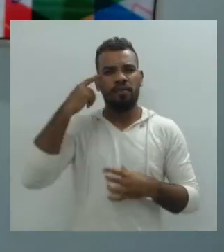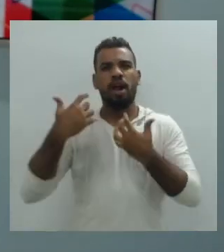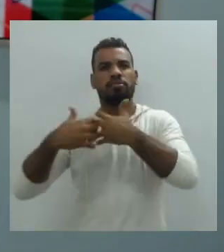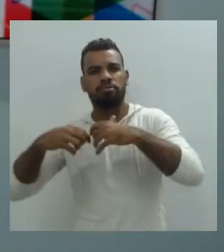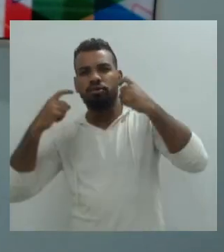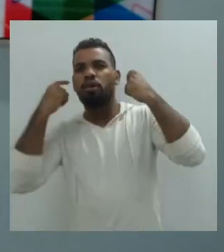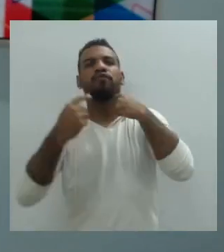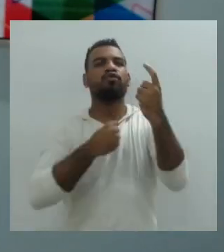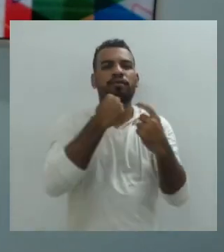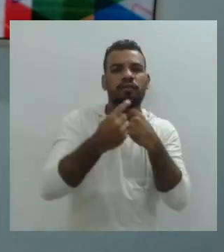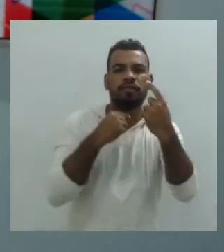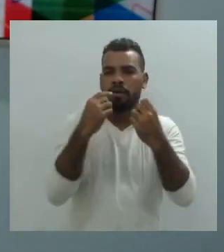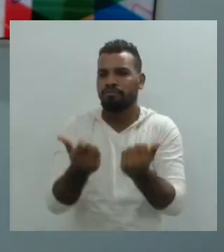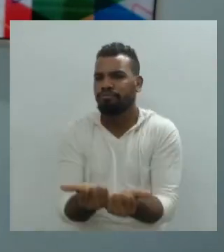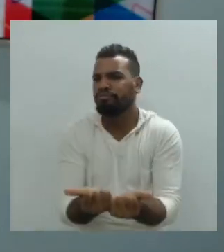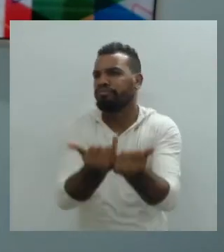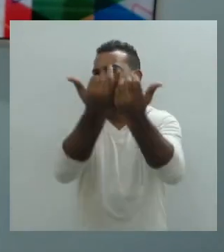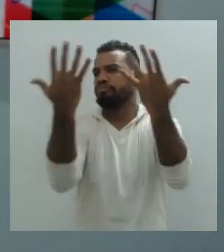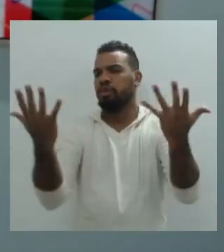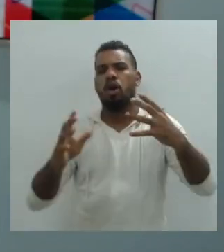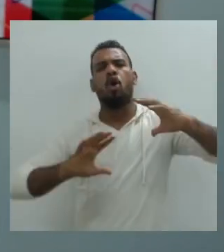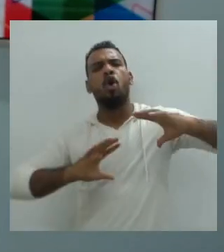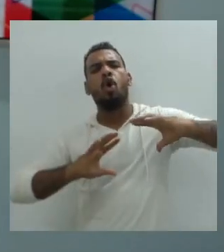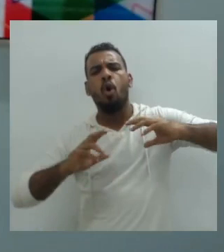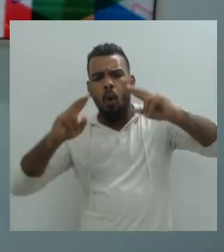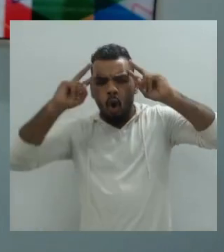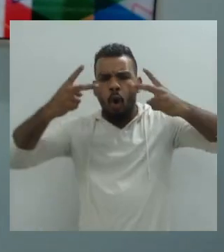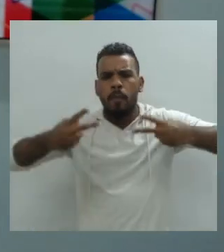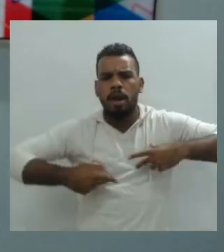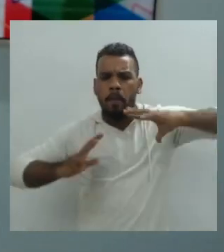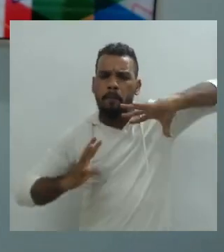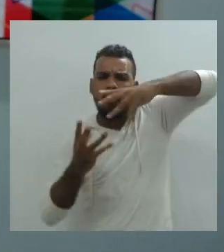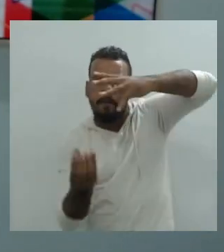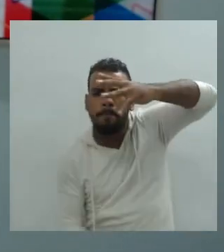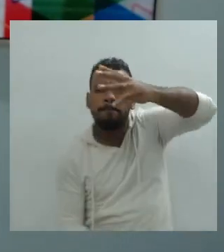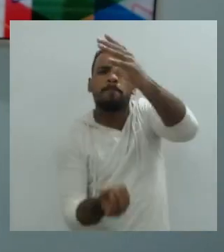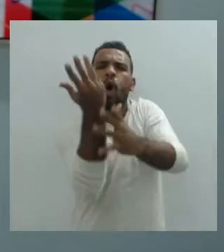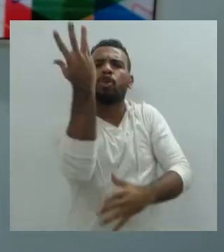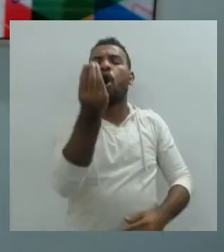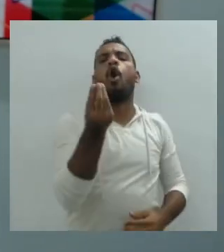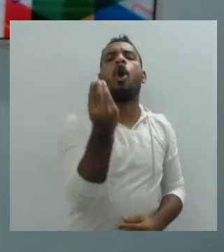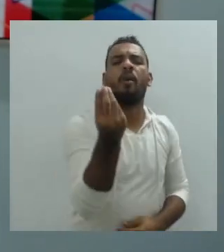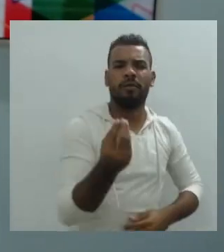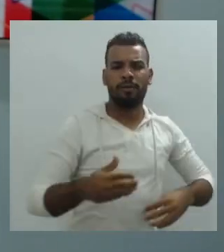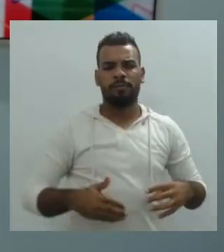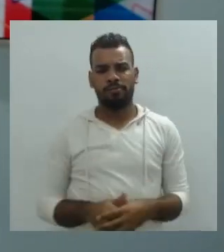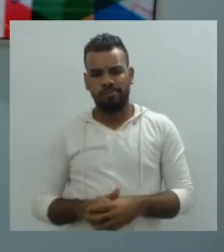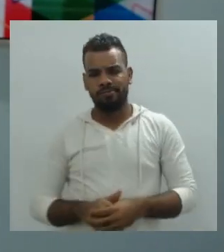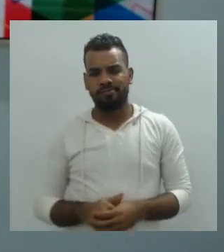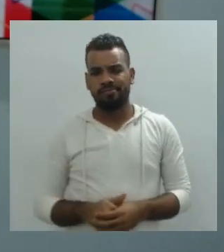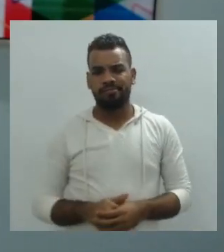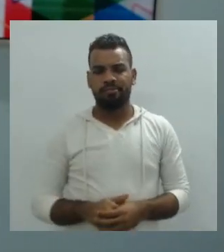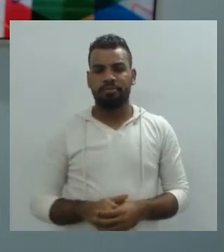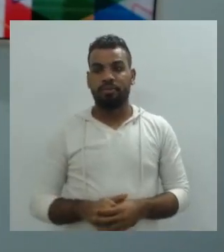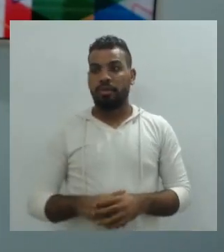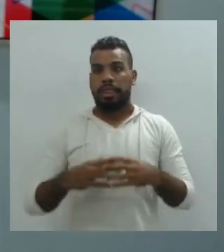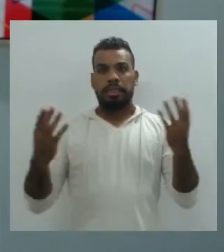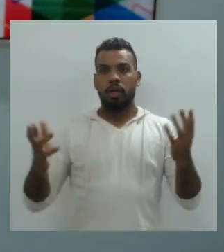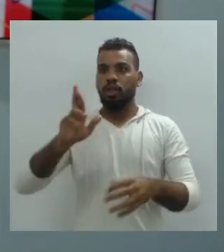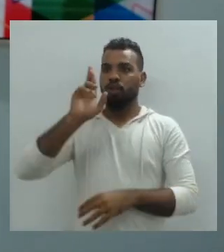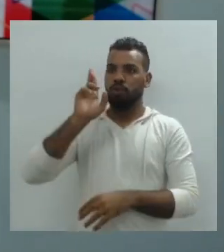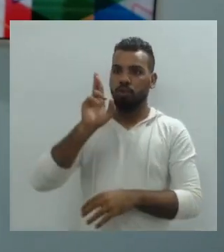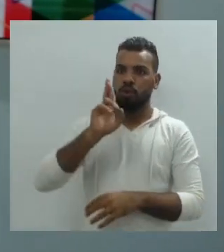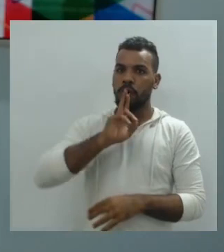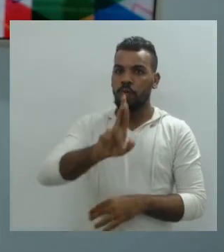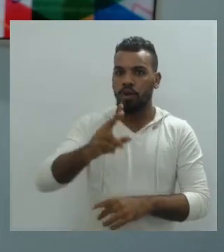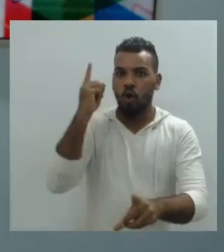sobre a origem da humanidade. Estamos longe de responder essa pergunta de maneira definitiva. Por isso que